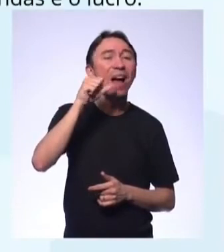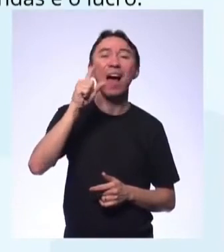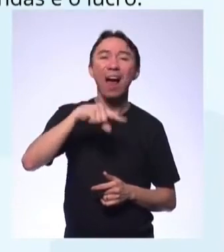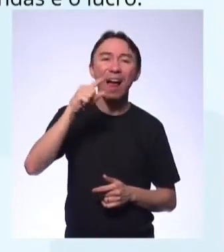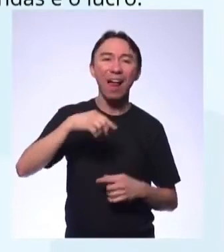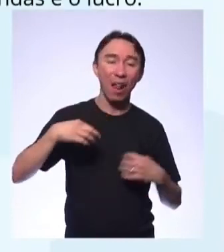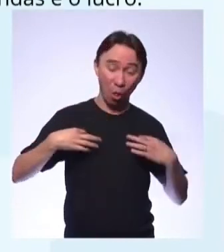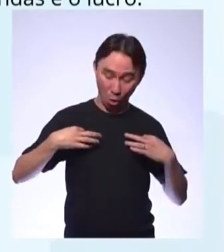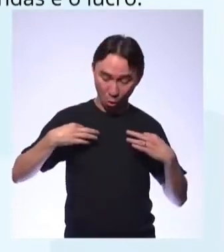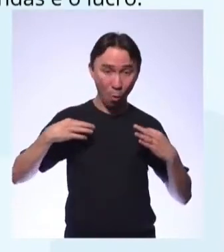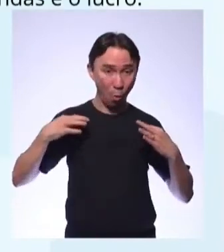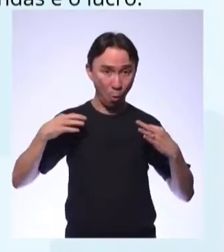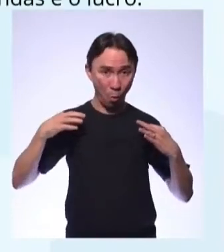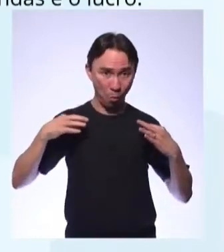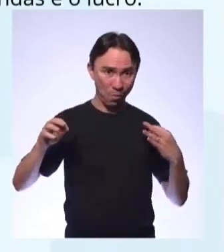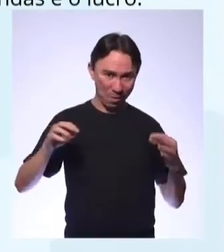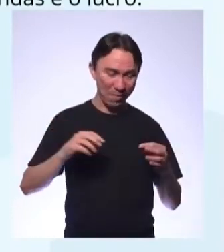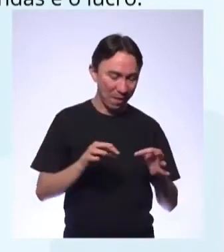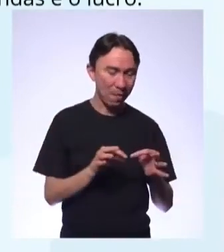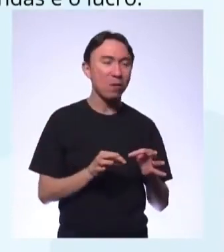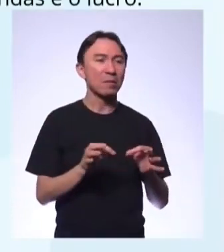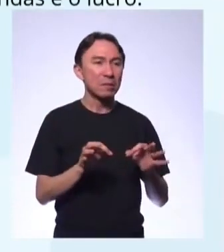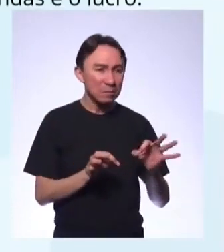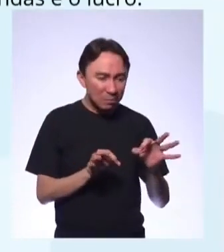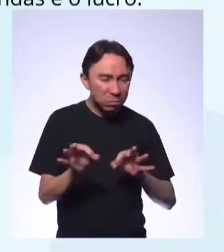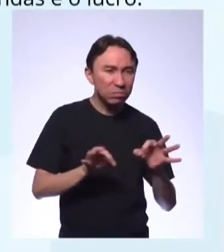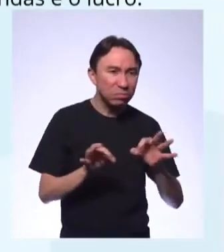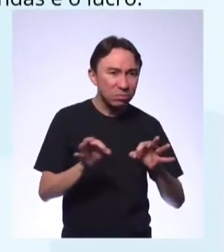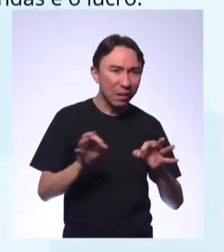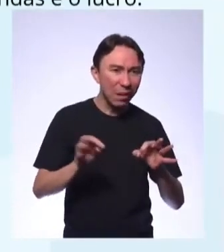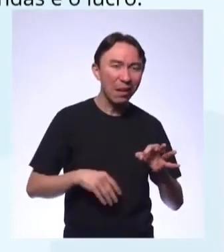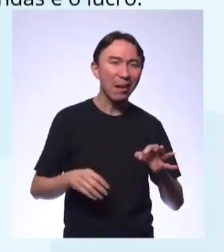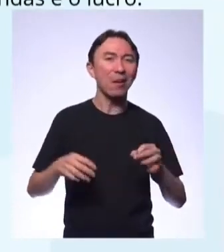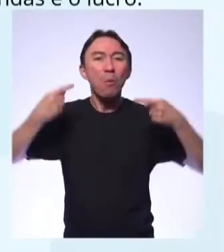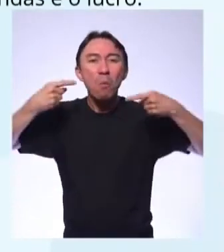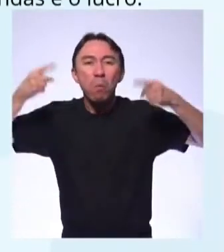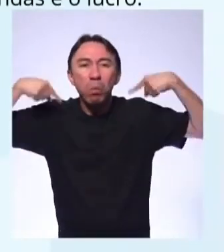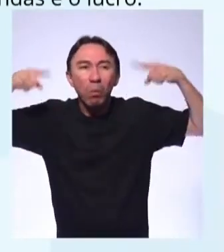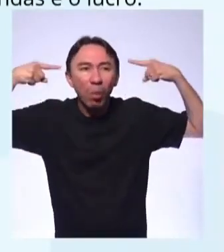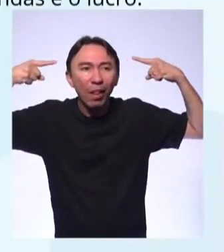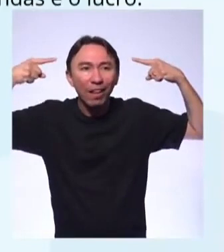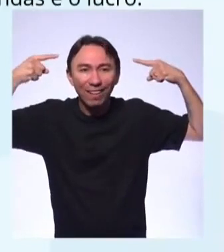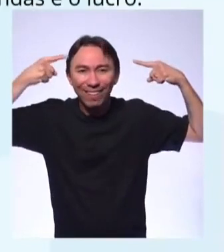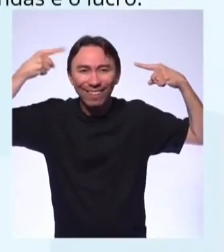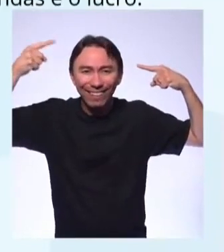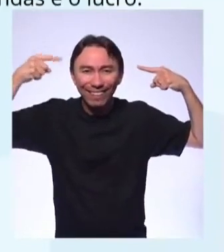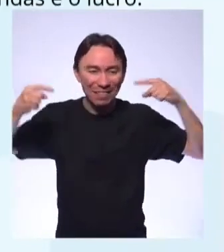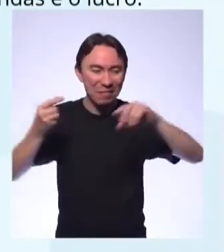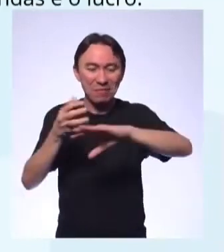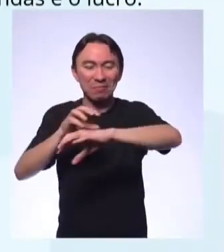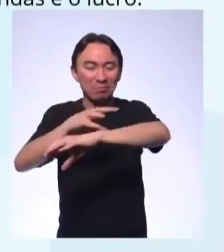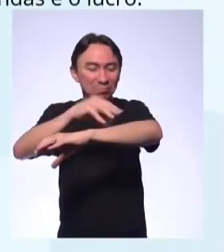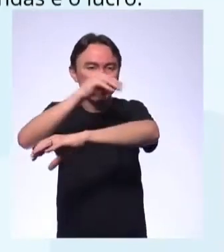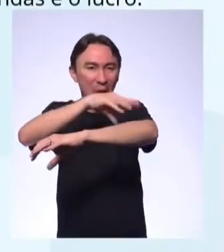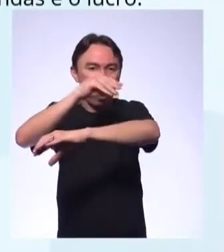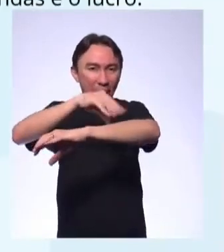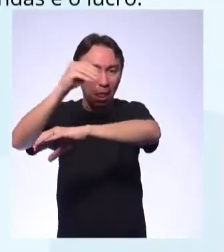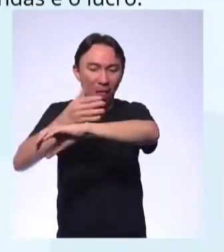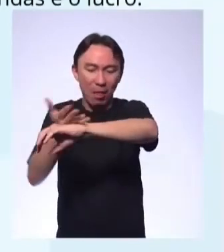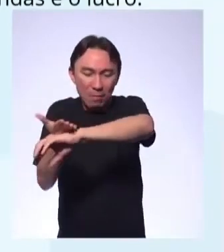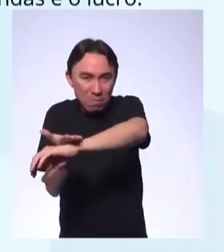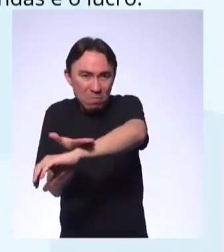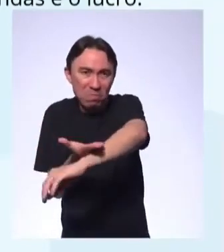vão se transformar em tecidos. Então, elas estão pegando a lã da ovelha. Vocês podem ver que ali no chão, perto da moça que está com uma saia vermelha,